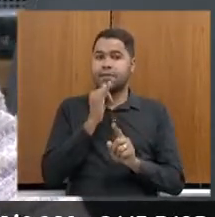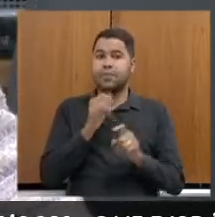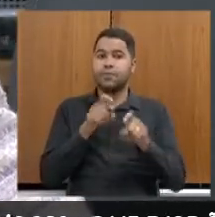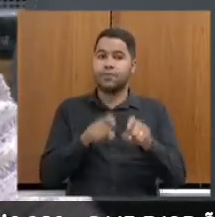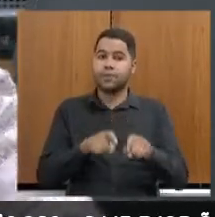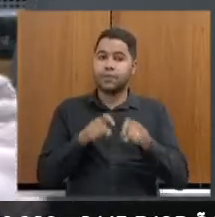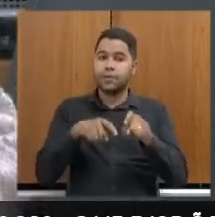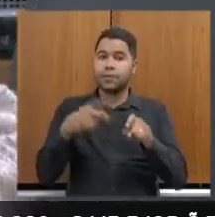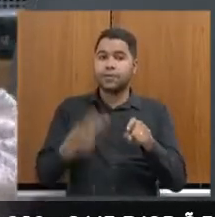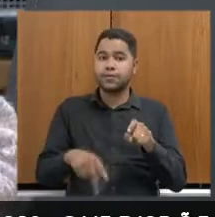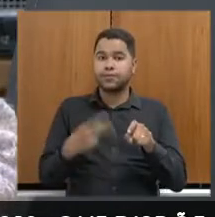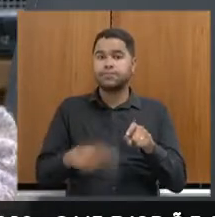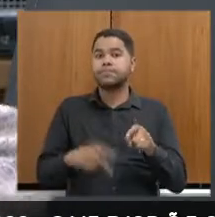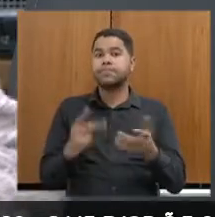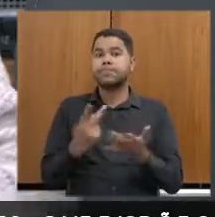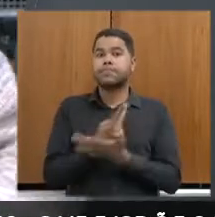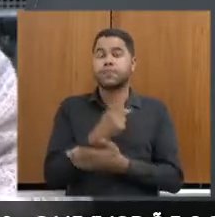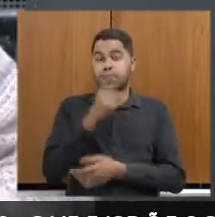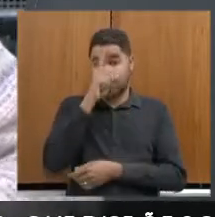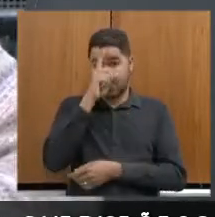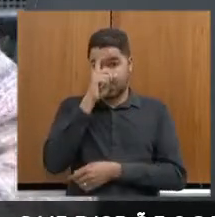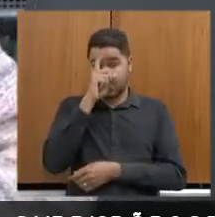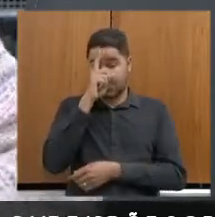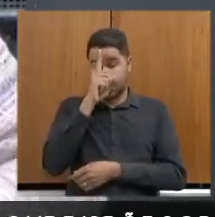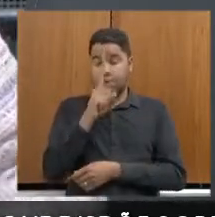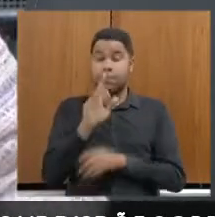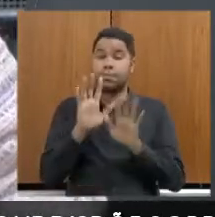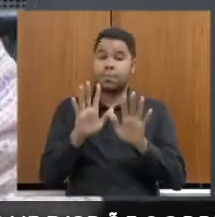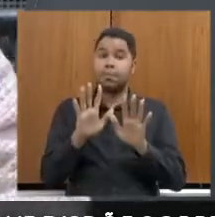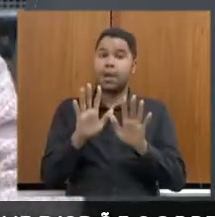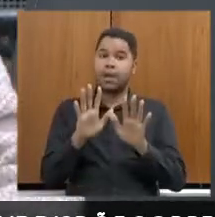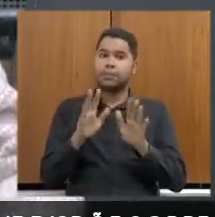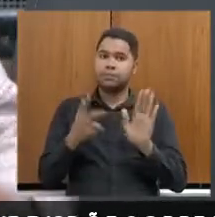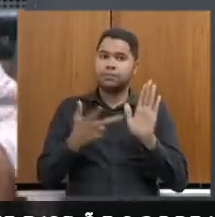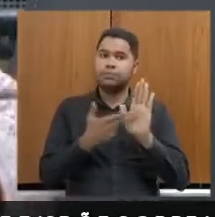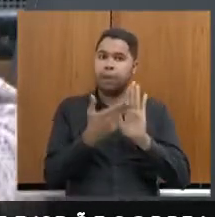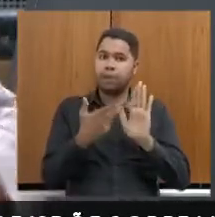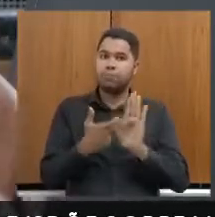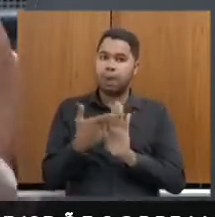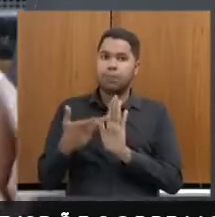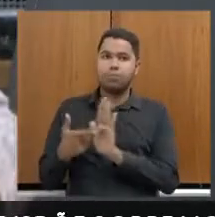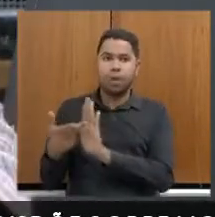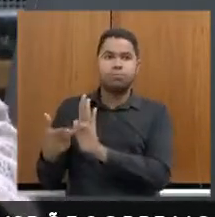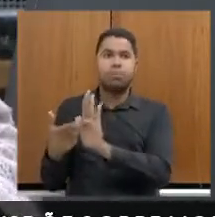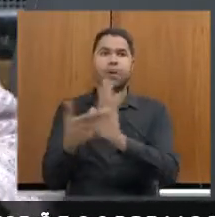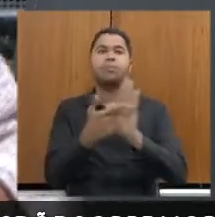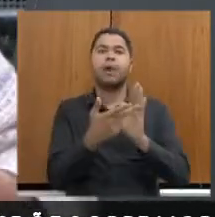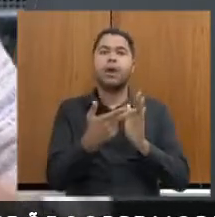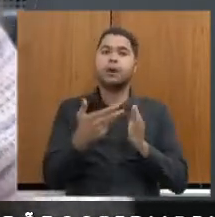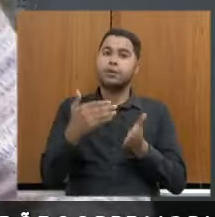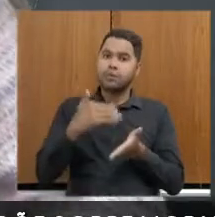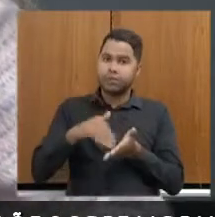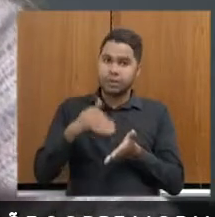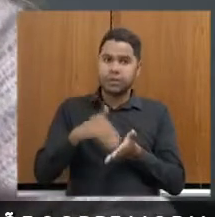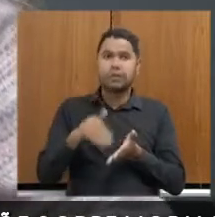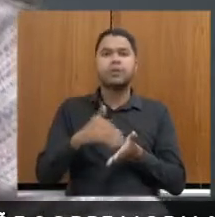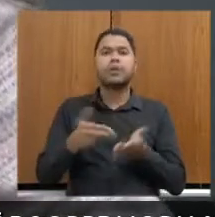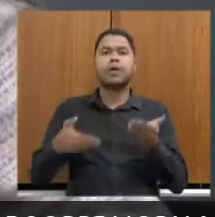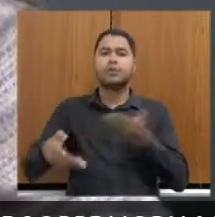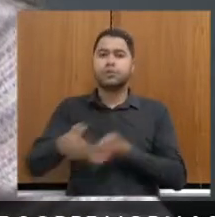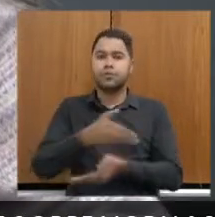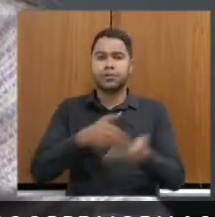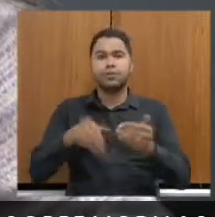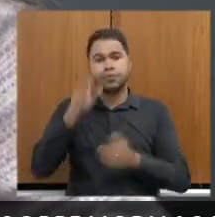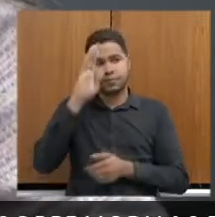interior do Estado casos de hospitais pequenos mas que estão fazendo muitas cirurgias e o secretário é muito envolvido nisso eu destaques